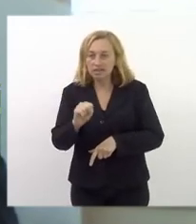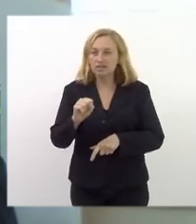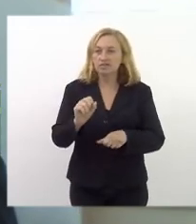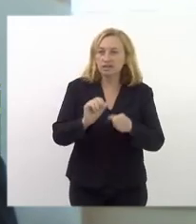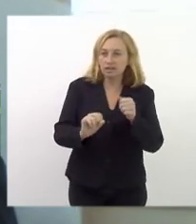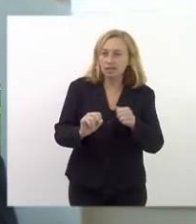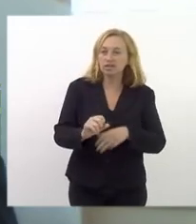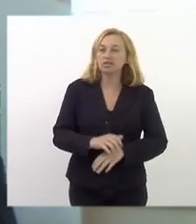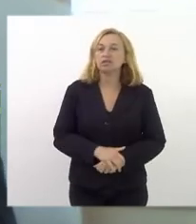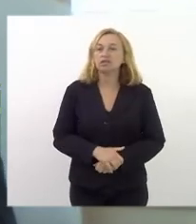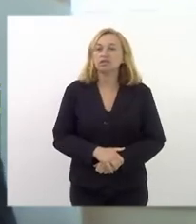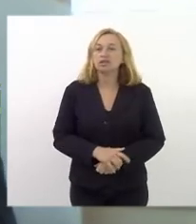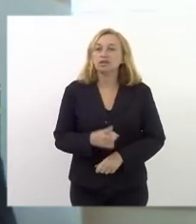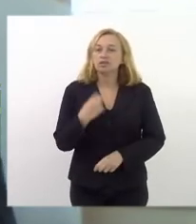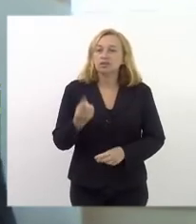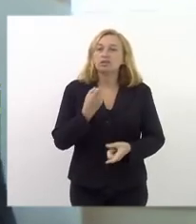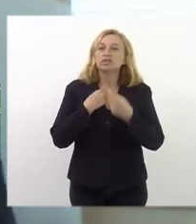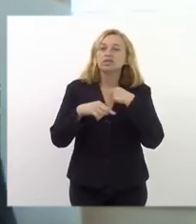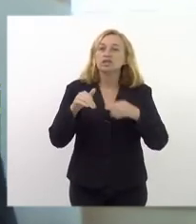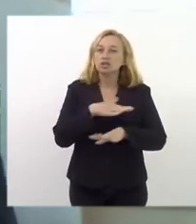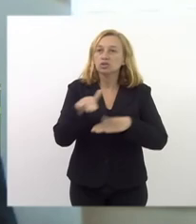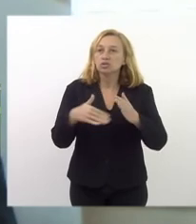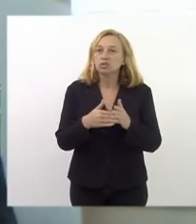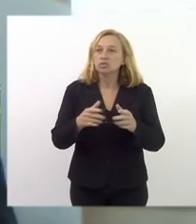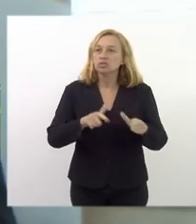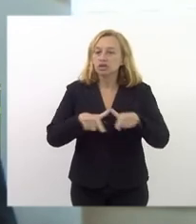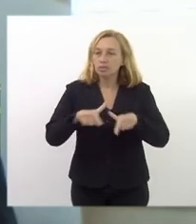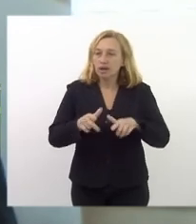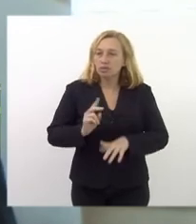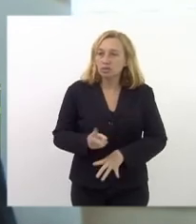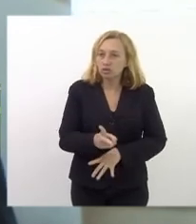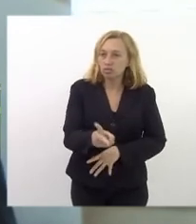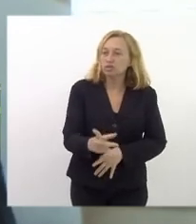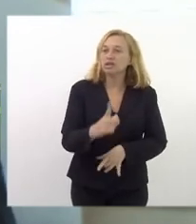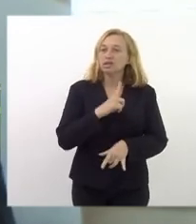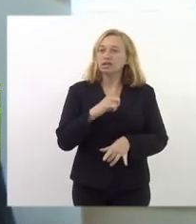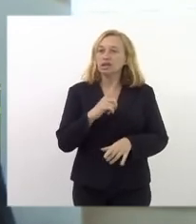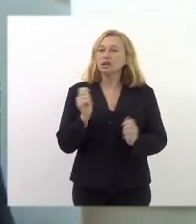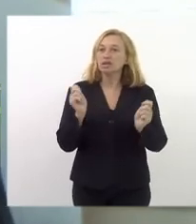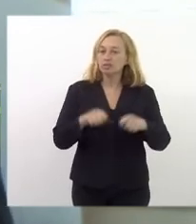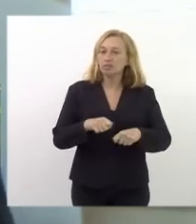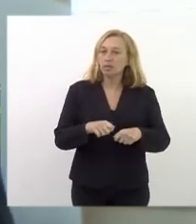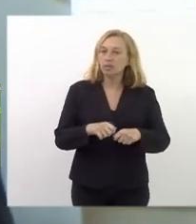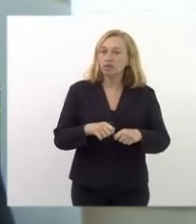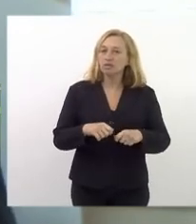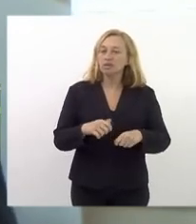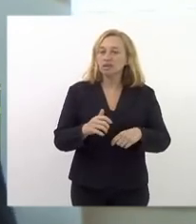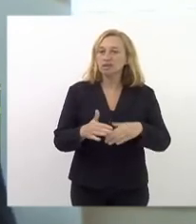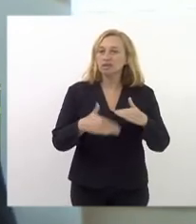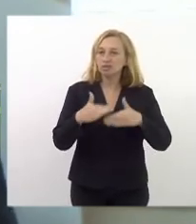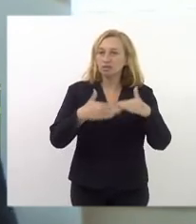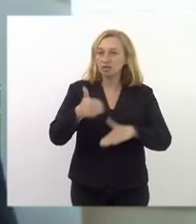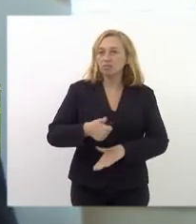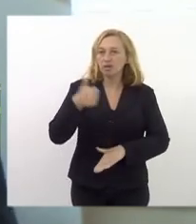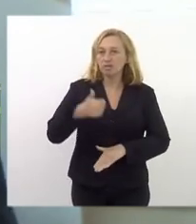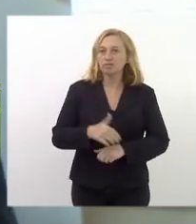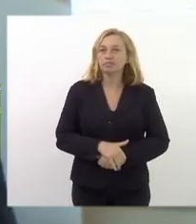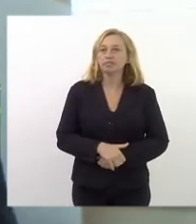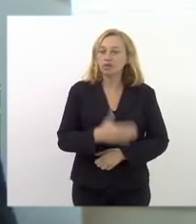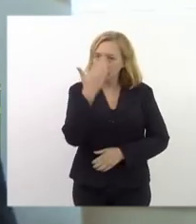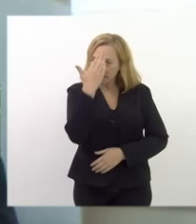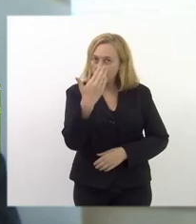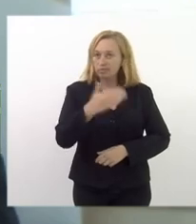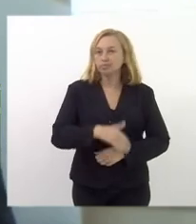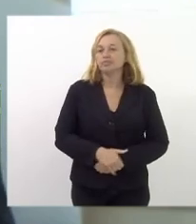nossa percepção é que todos esses trabalhos vão ter continuidade e podem até ser potencializados, né, de certa forma. Muito